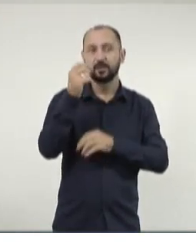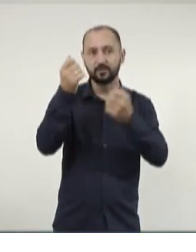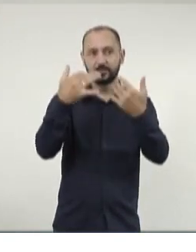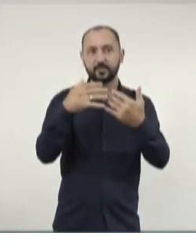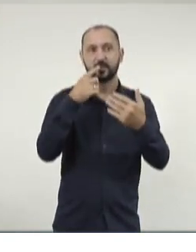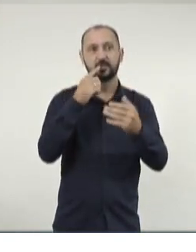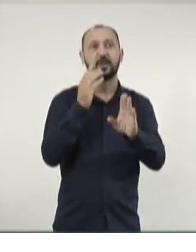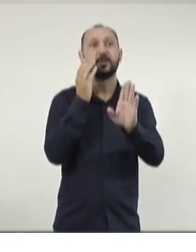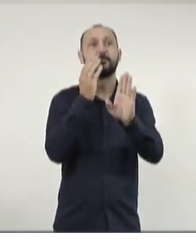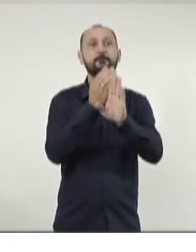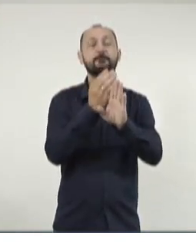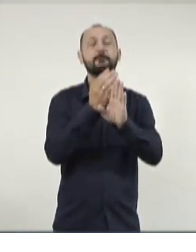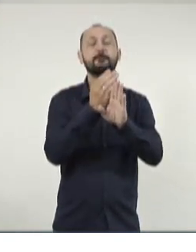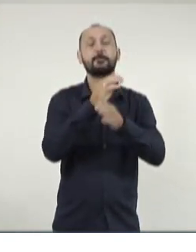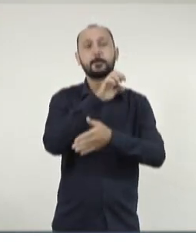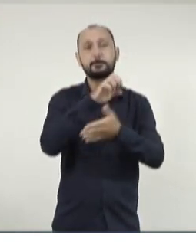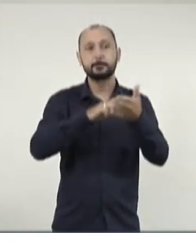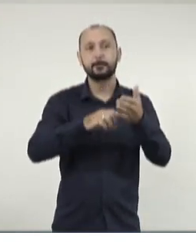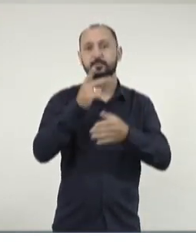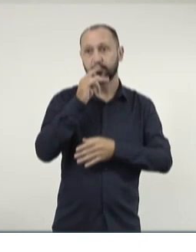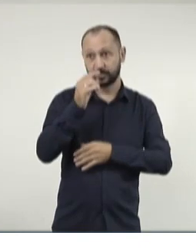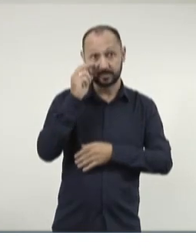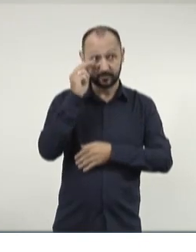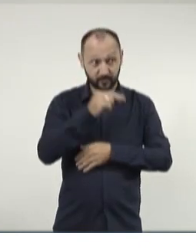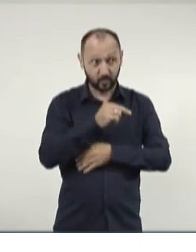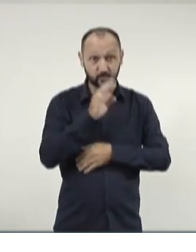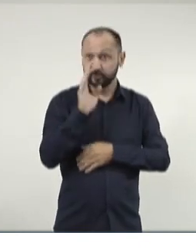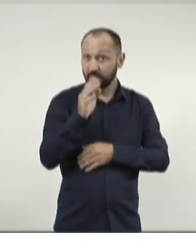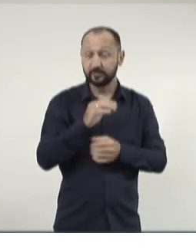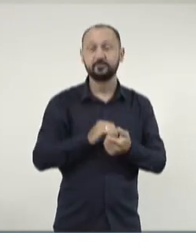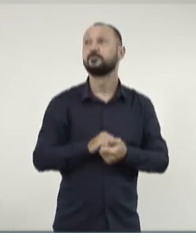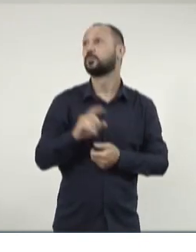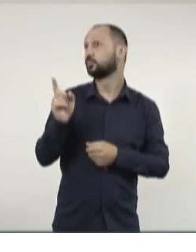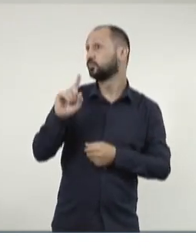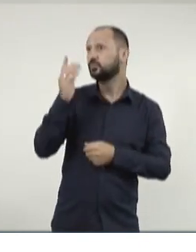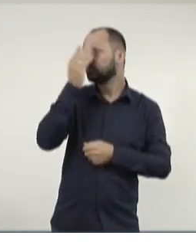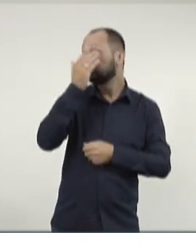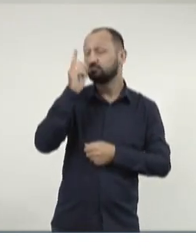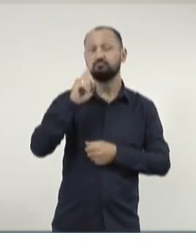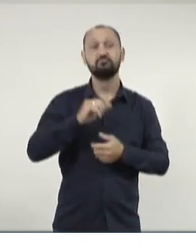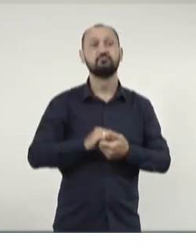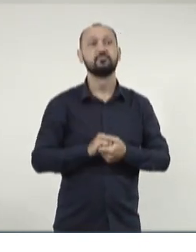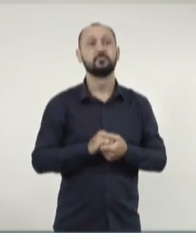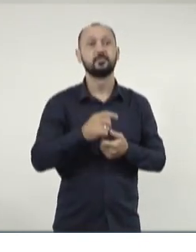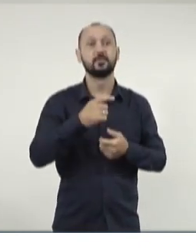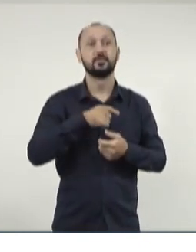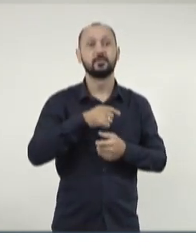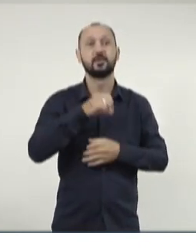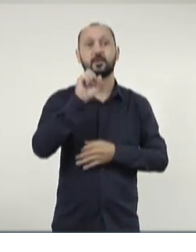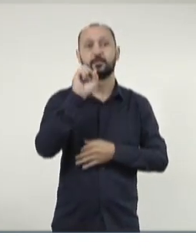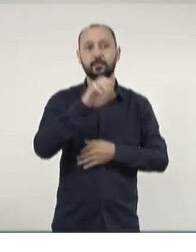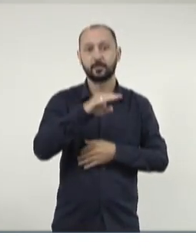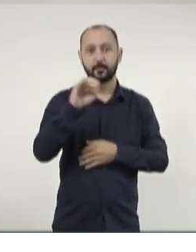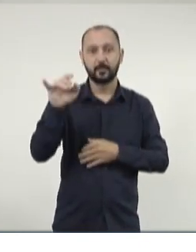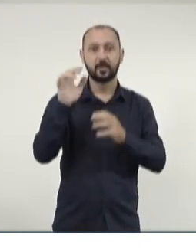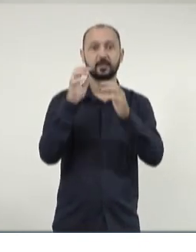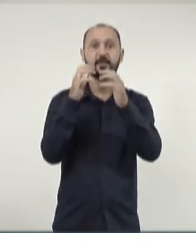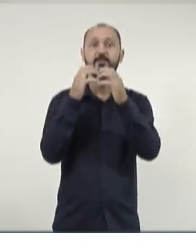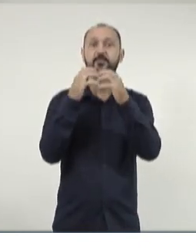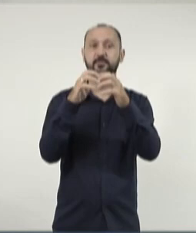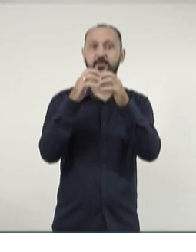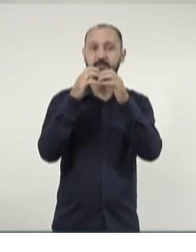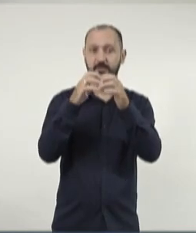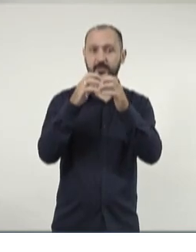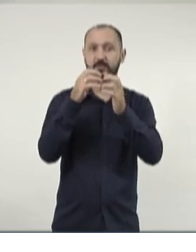tem o resultado do exame do seu pai. Você viu? Falei, não. Tem uma bactéria no cérebro do seu